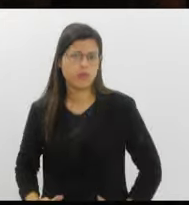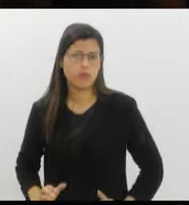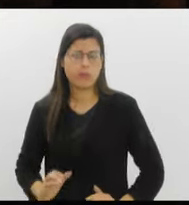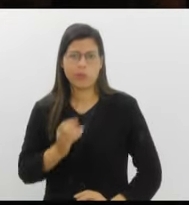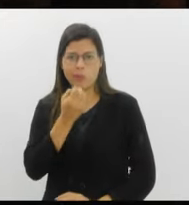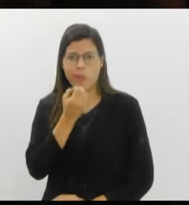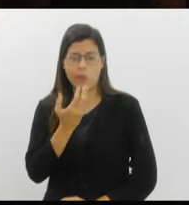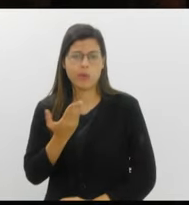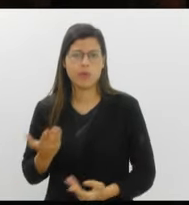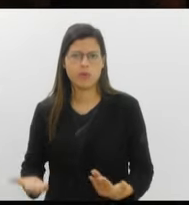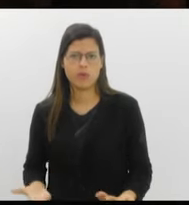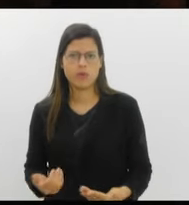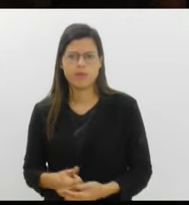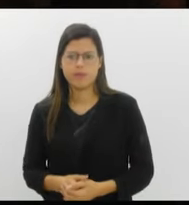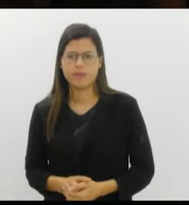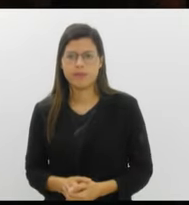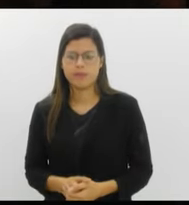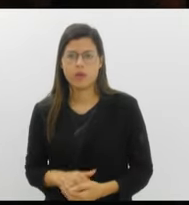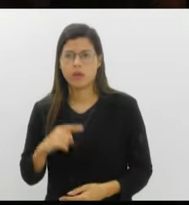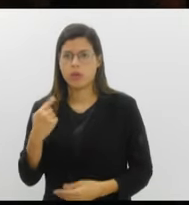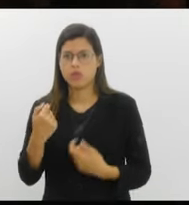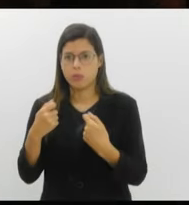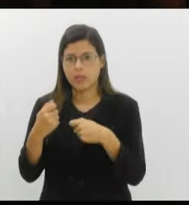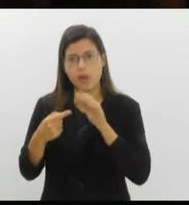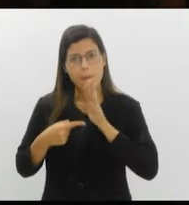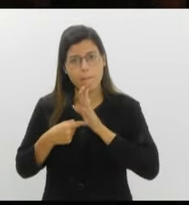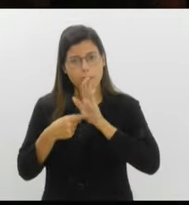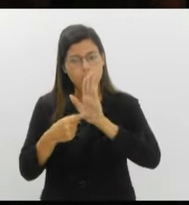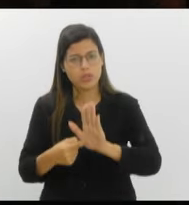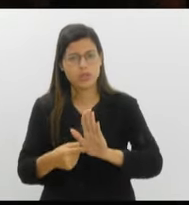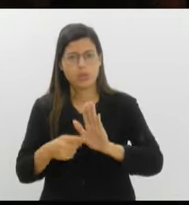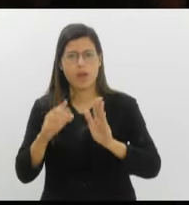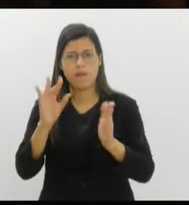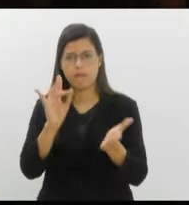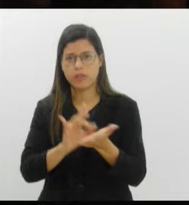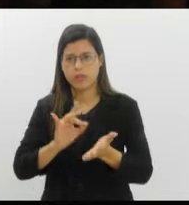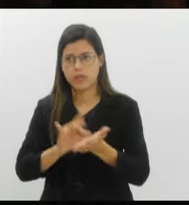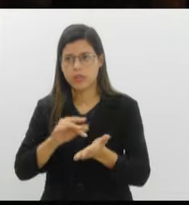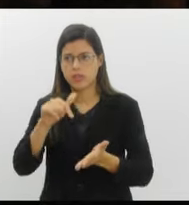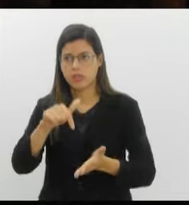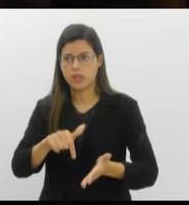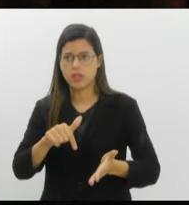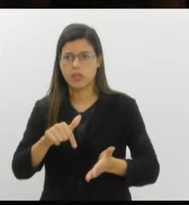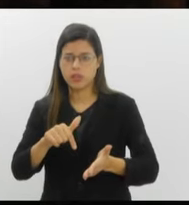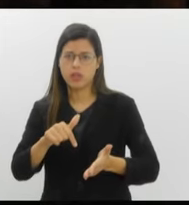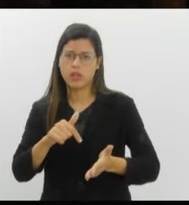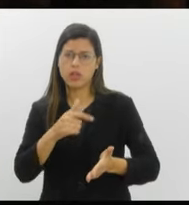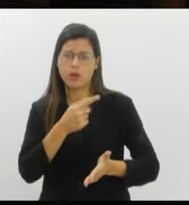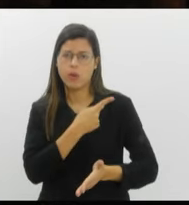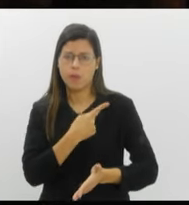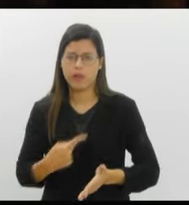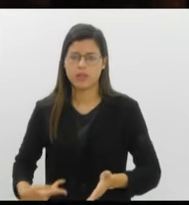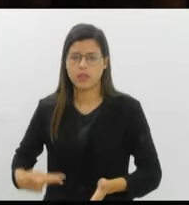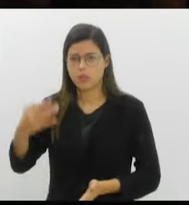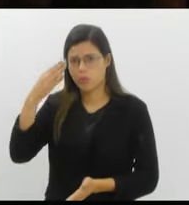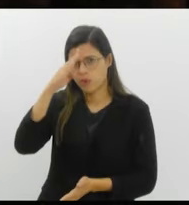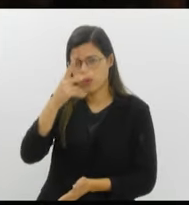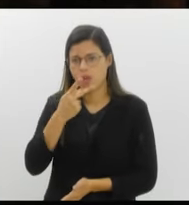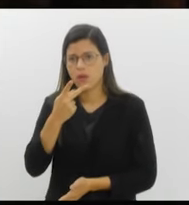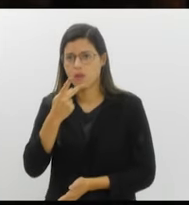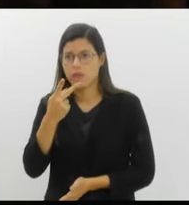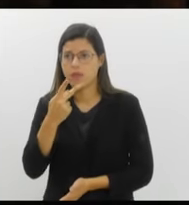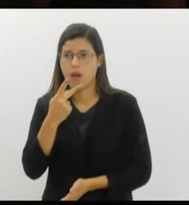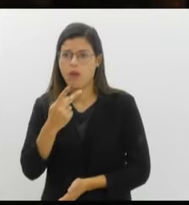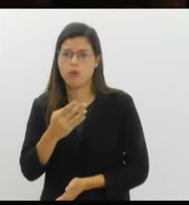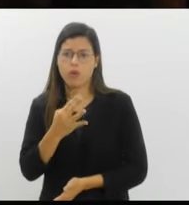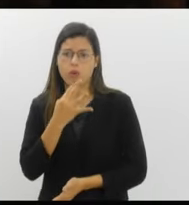gente precisa revelar e trazer a verdade aqui, porque, como bem diz o presidente Bolsonaro, conhecereis a verdade e